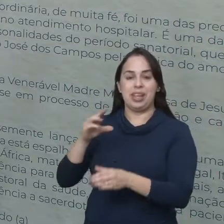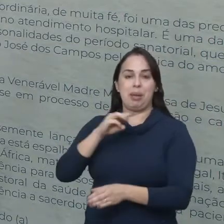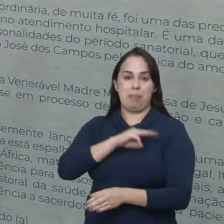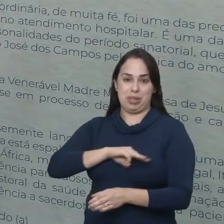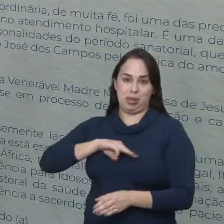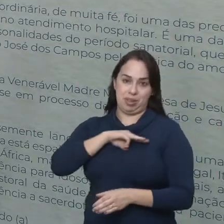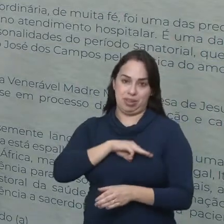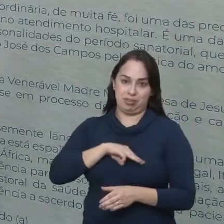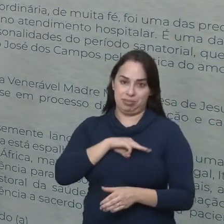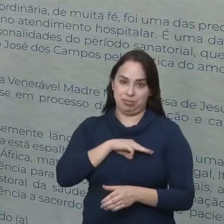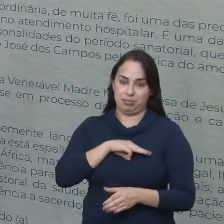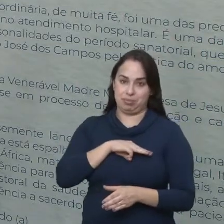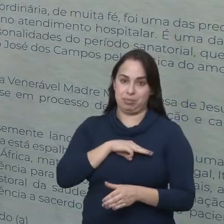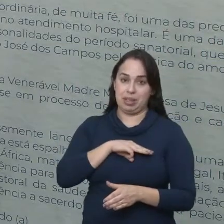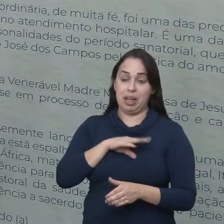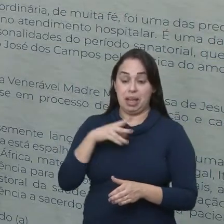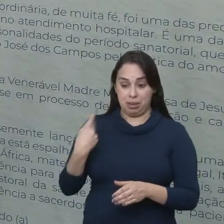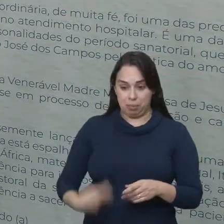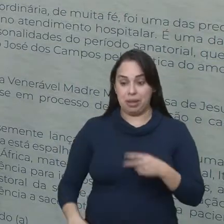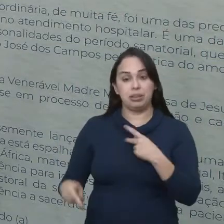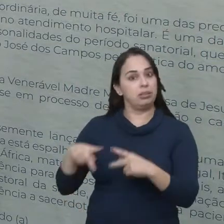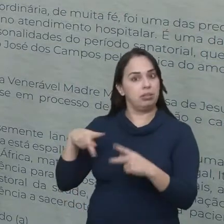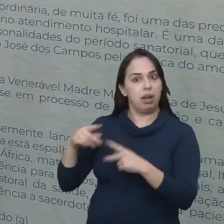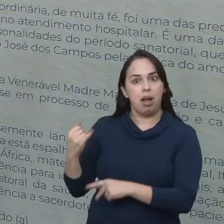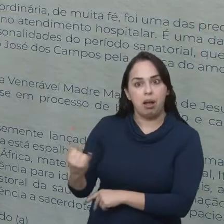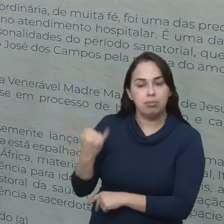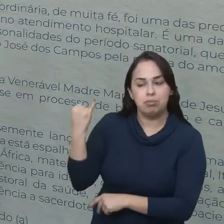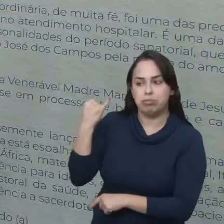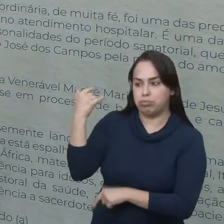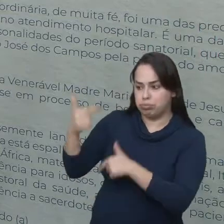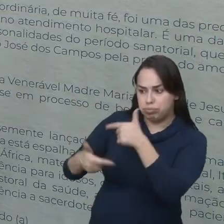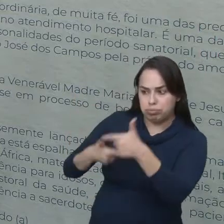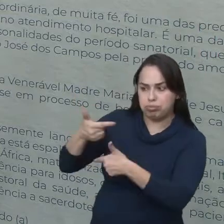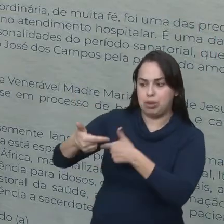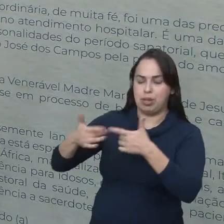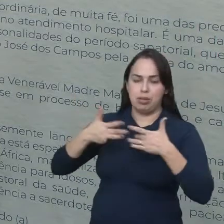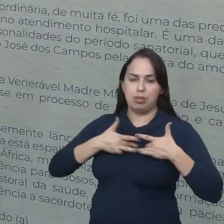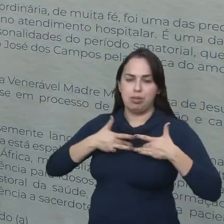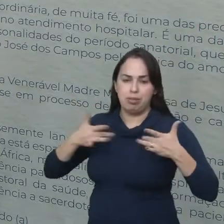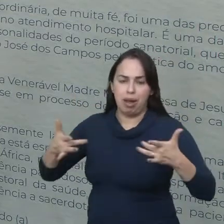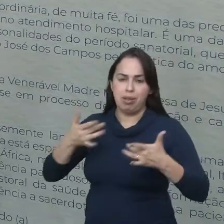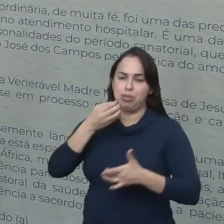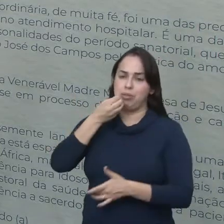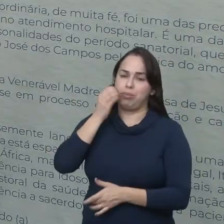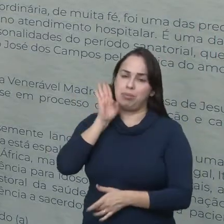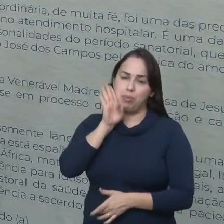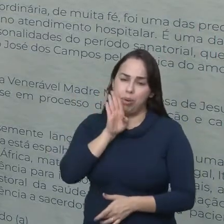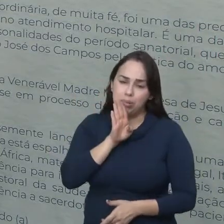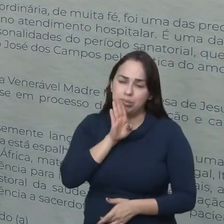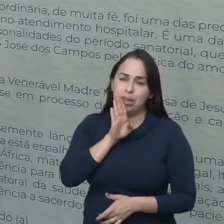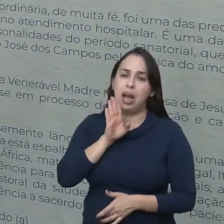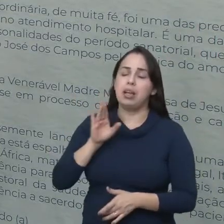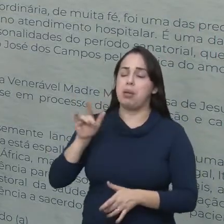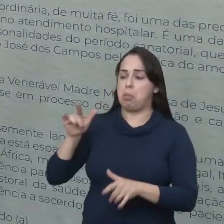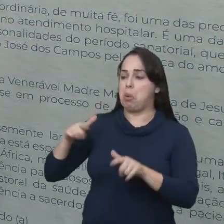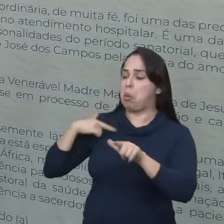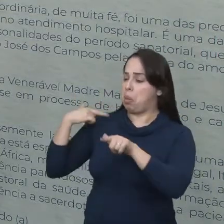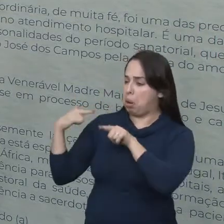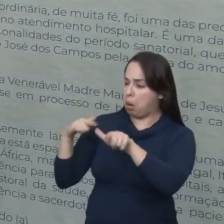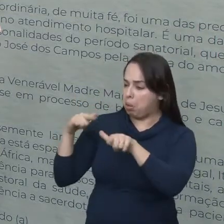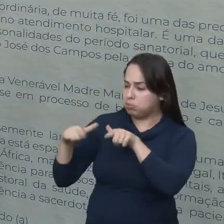para São José dos Campos foi extremamente importante pela obra de generosidade, de bondade, por todo o